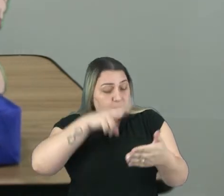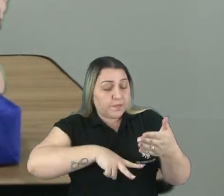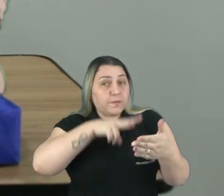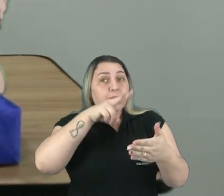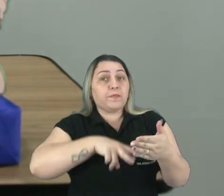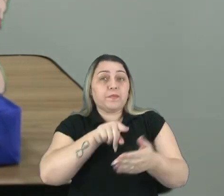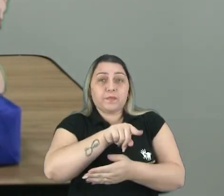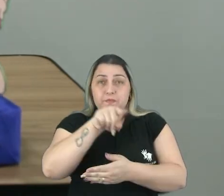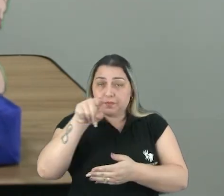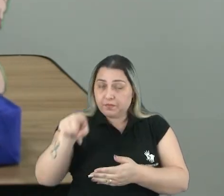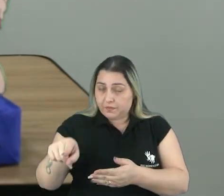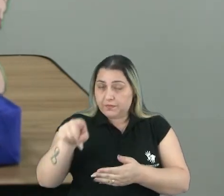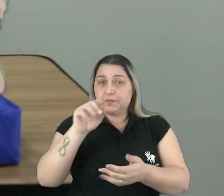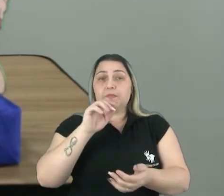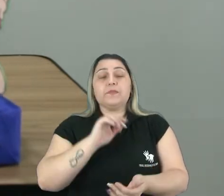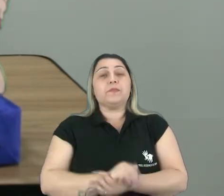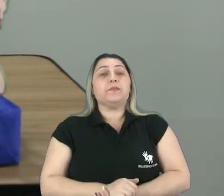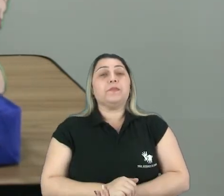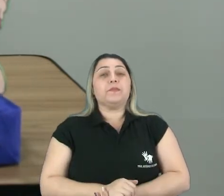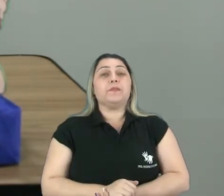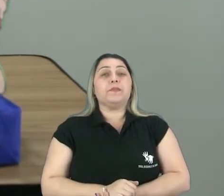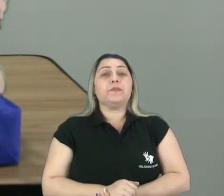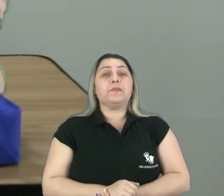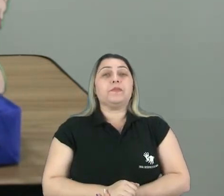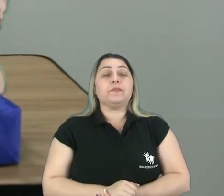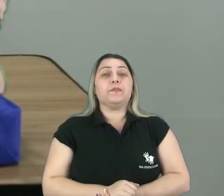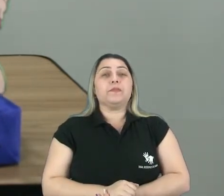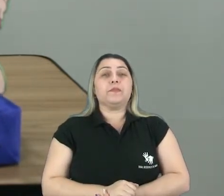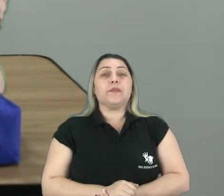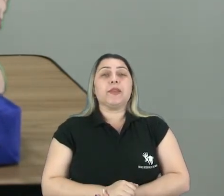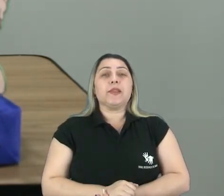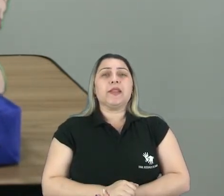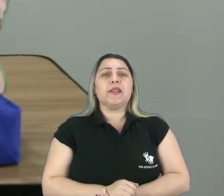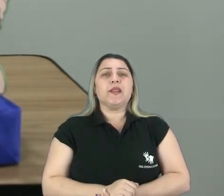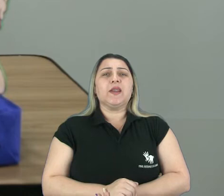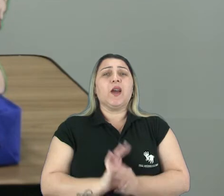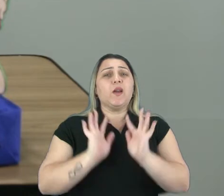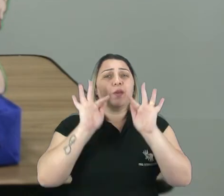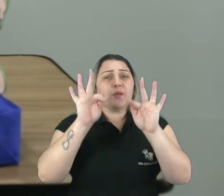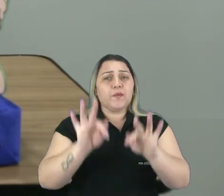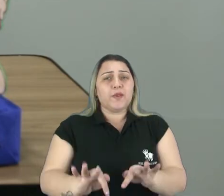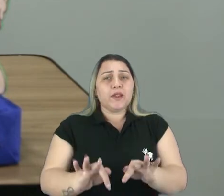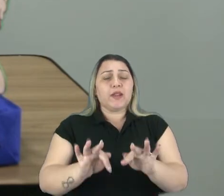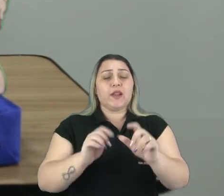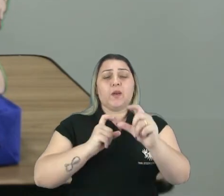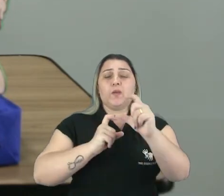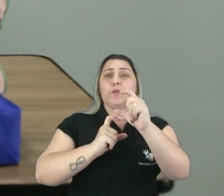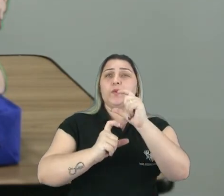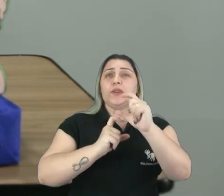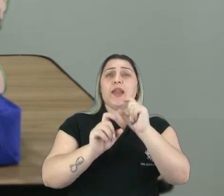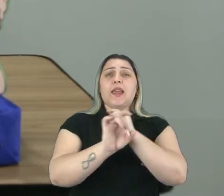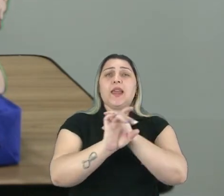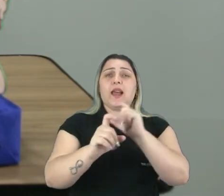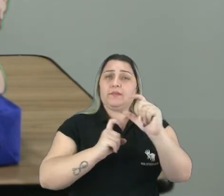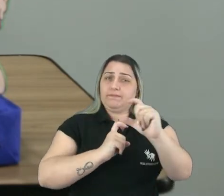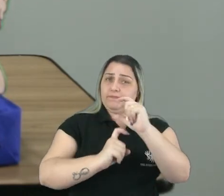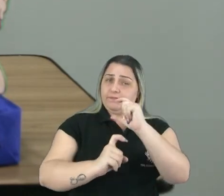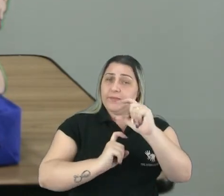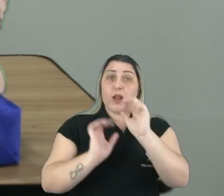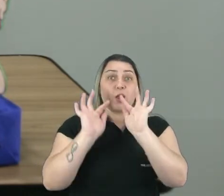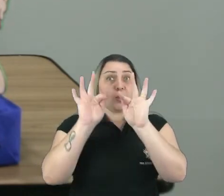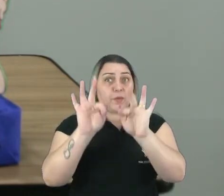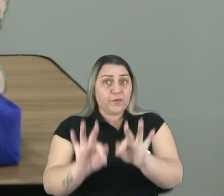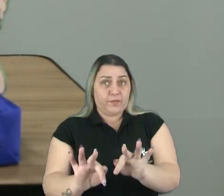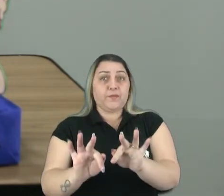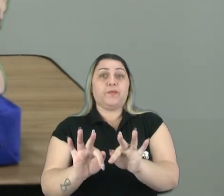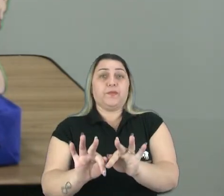está lá no finalzinho dos gibis. Em cada gibi, no final dele, em todos eles, vem uma